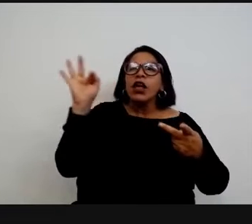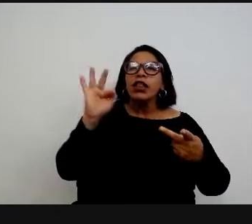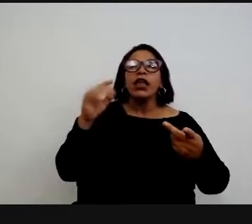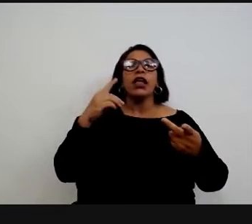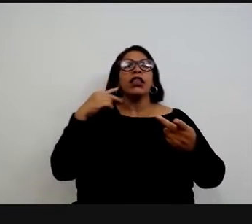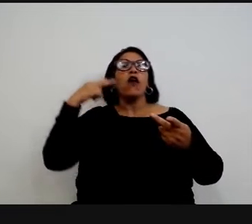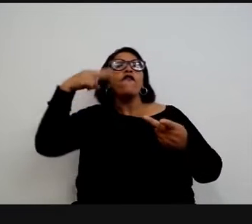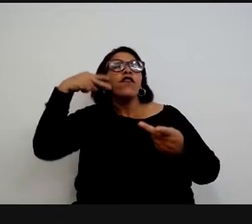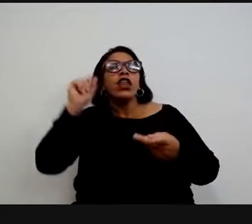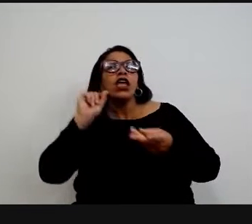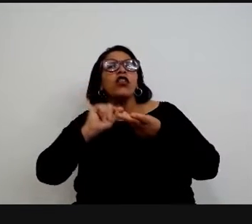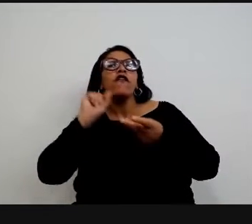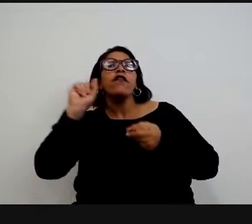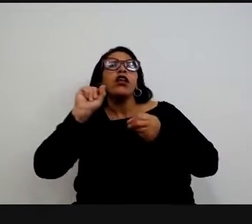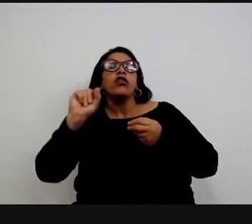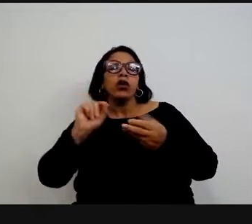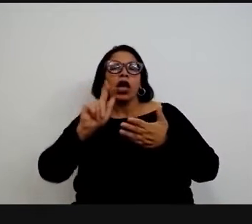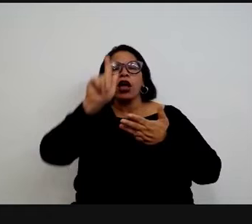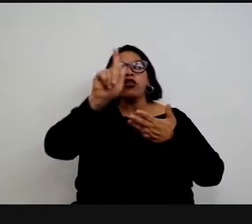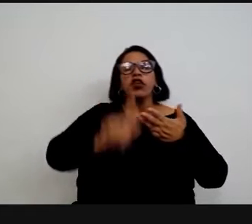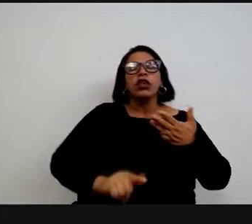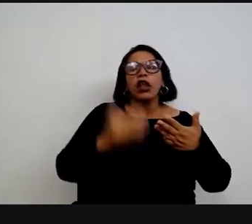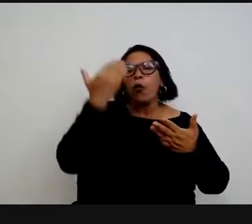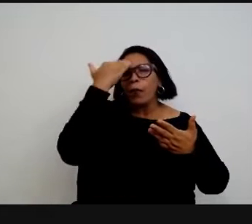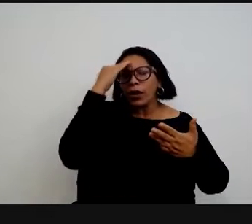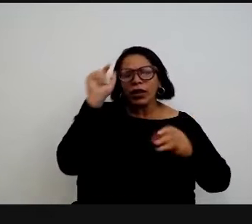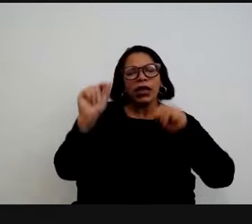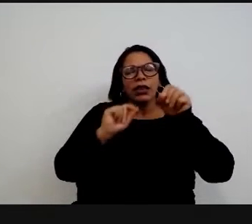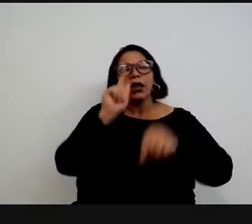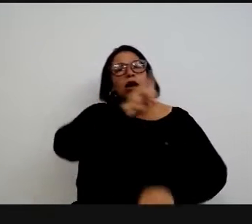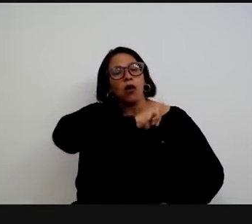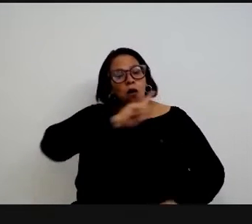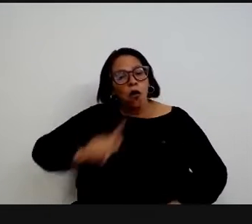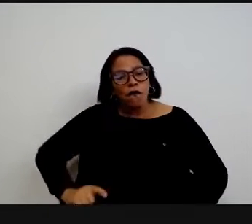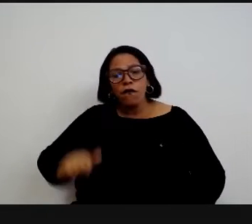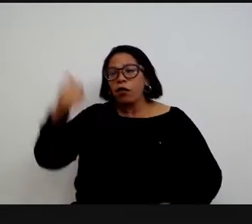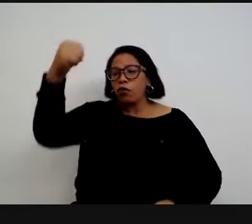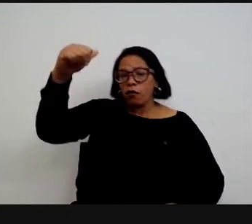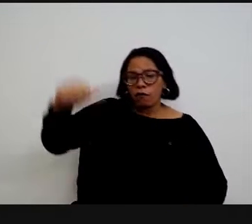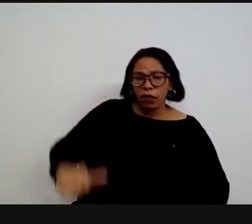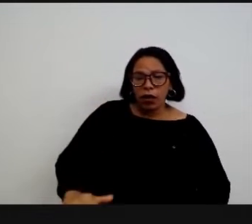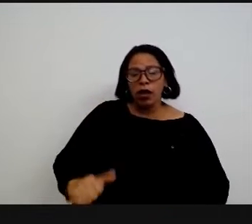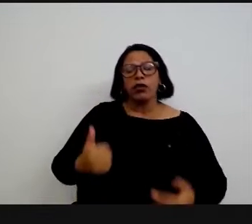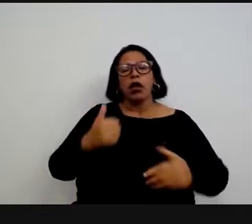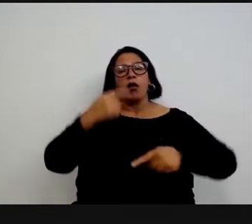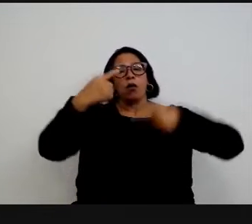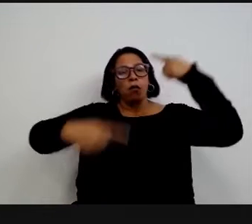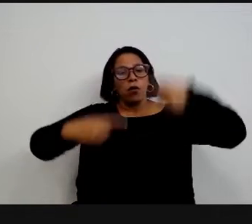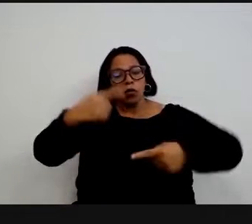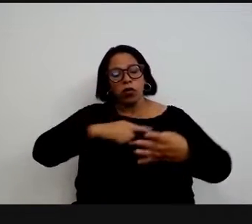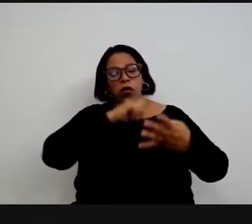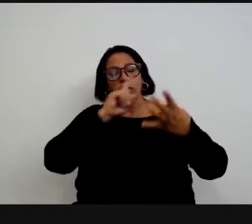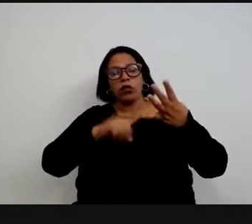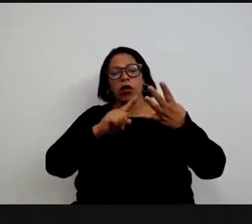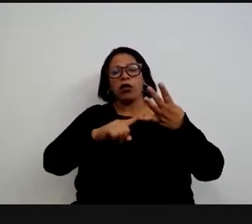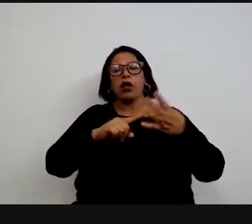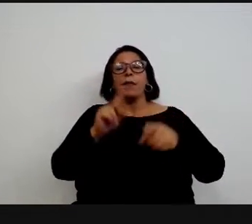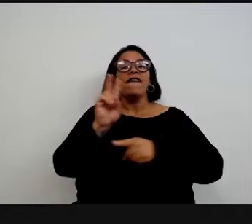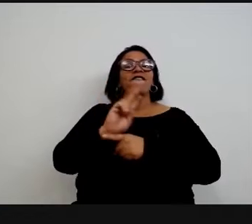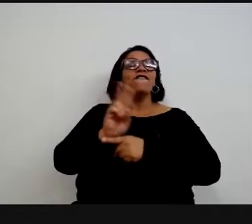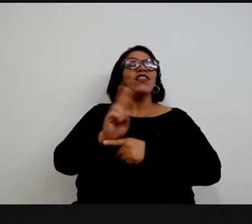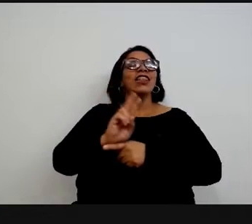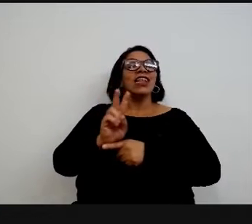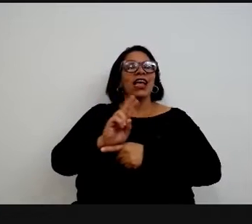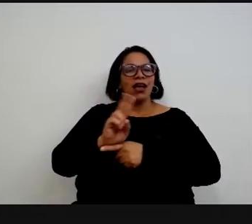do mandato. Um eixo de gestão, para a pessoa entender governança, avaliação de políticas públicas. Né? Um eixo de política